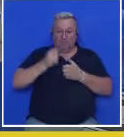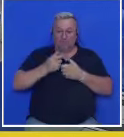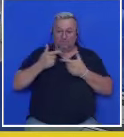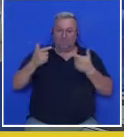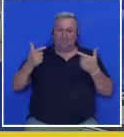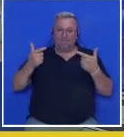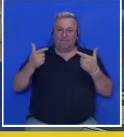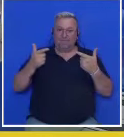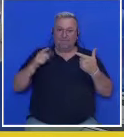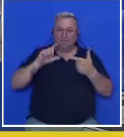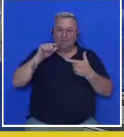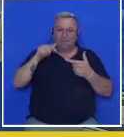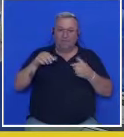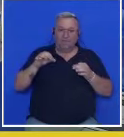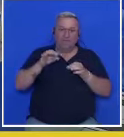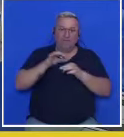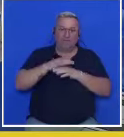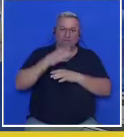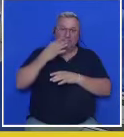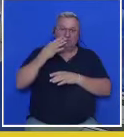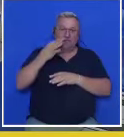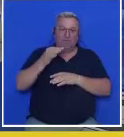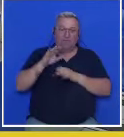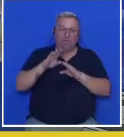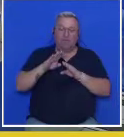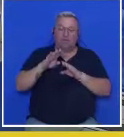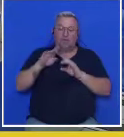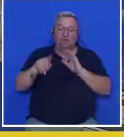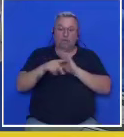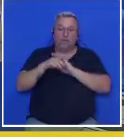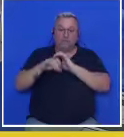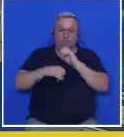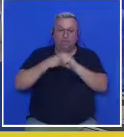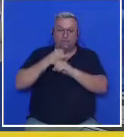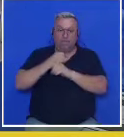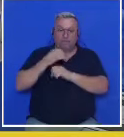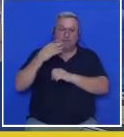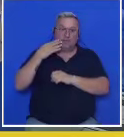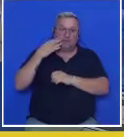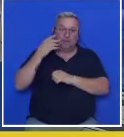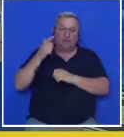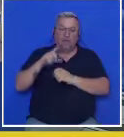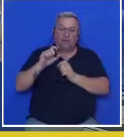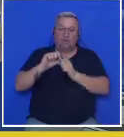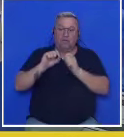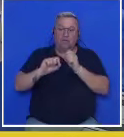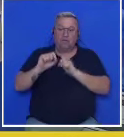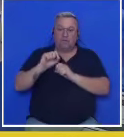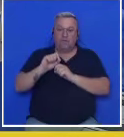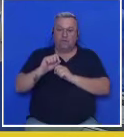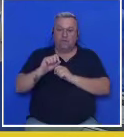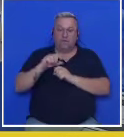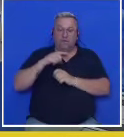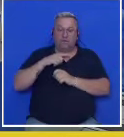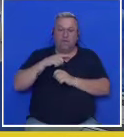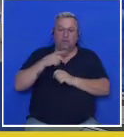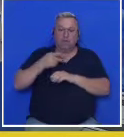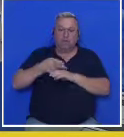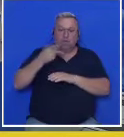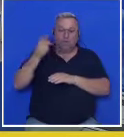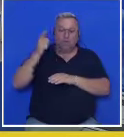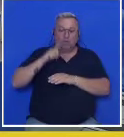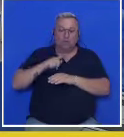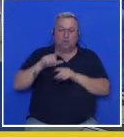sorte? Logo após a apuração, fique atento à página da Caixa na internet. Você poderá saber de onde são as apostas vencedoras ou se o prêmio